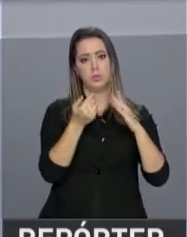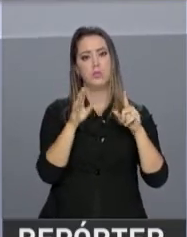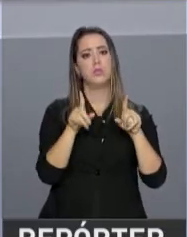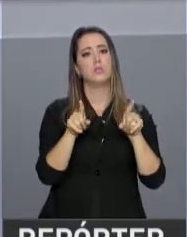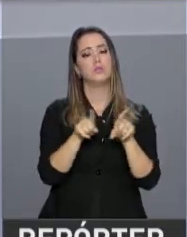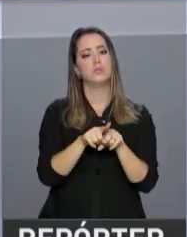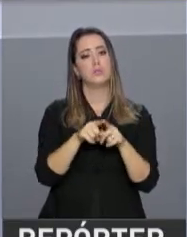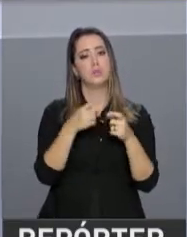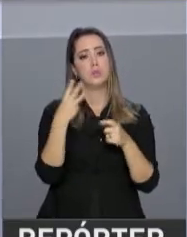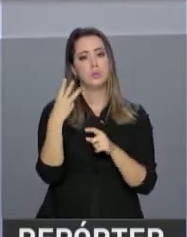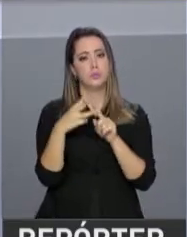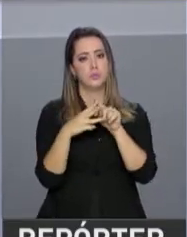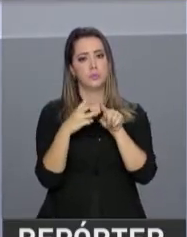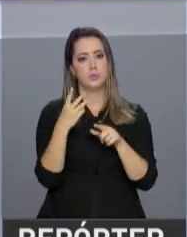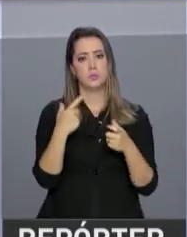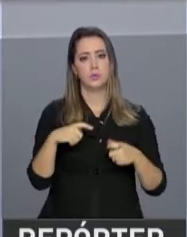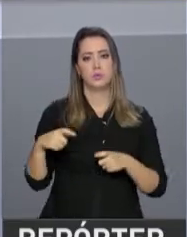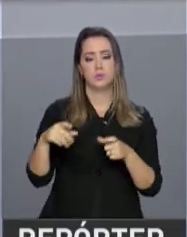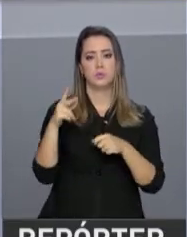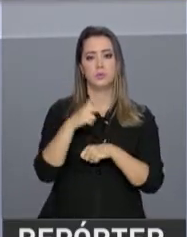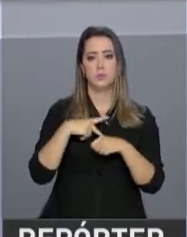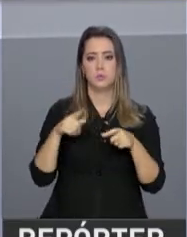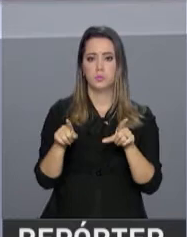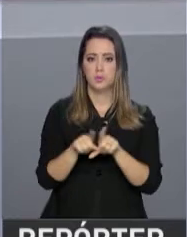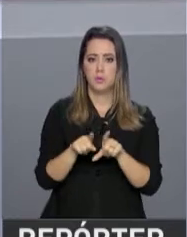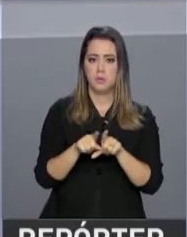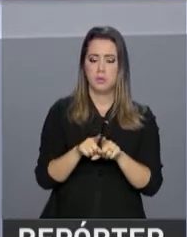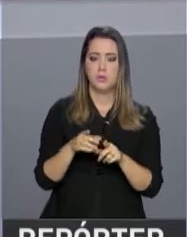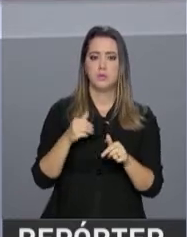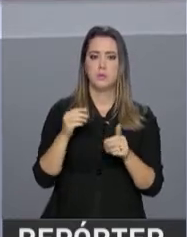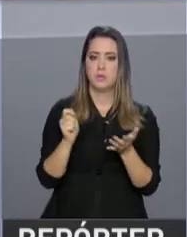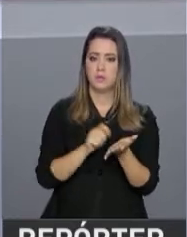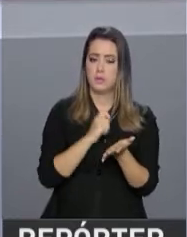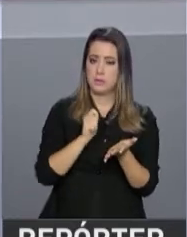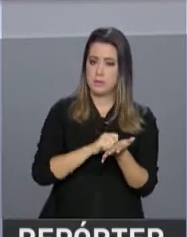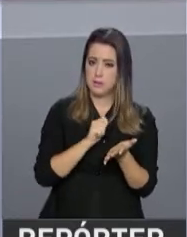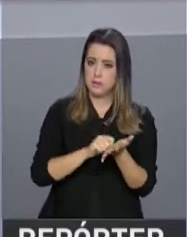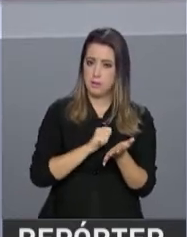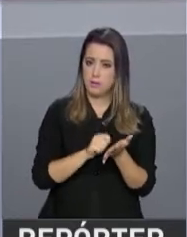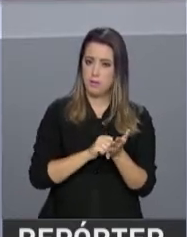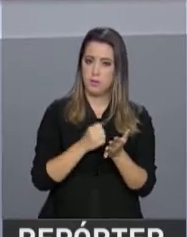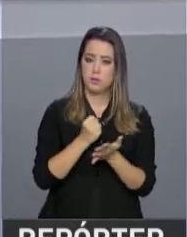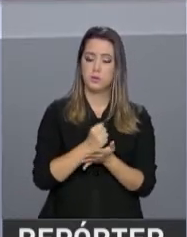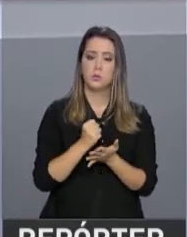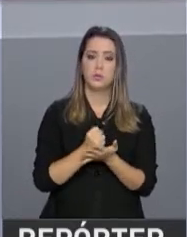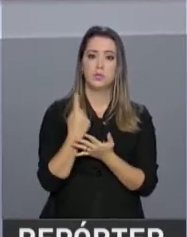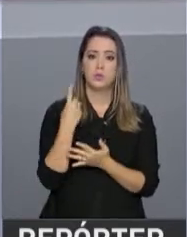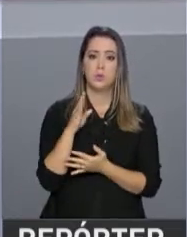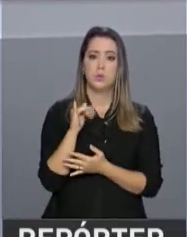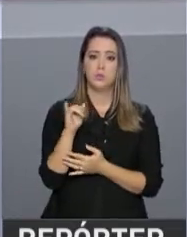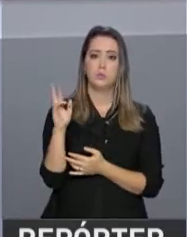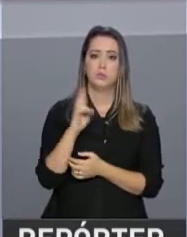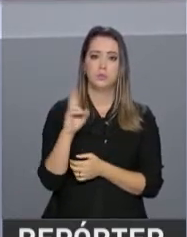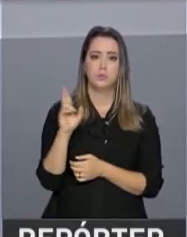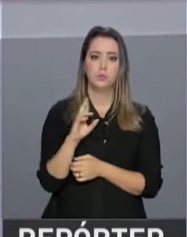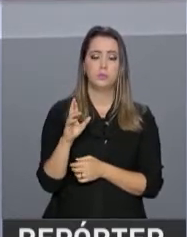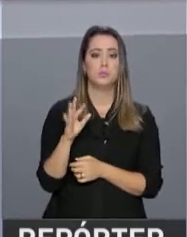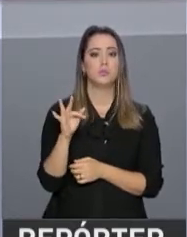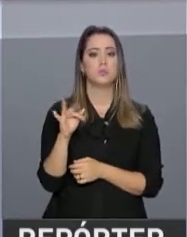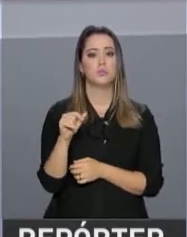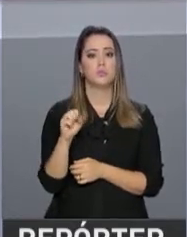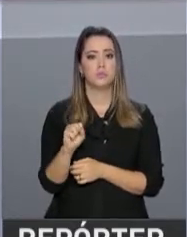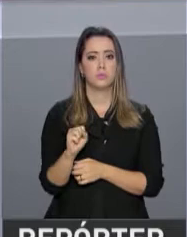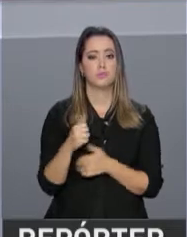nas três regiões do país além disso foram assinados contratos de mais de 1 bilhão de reais dos fundos para o programa